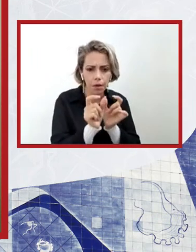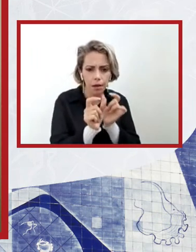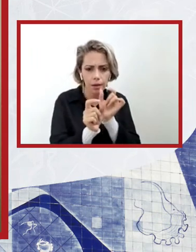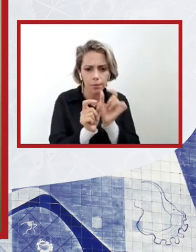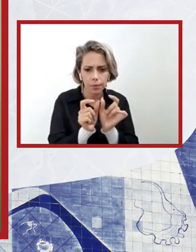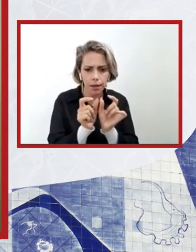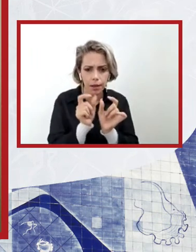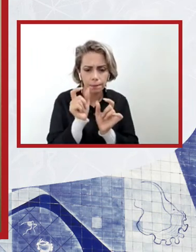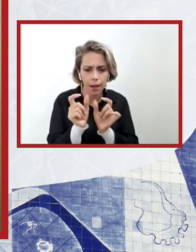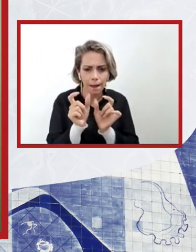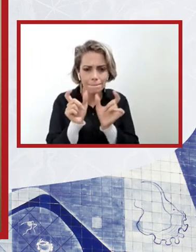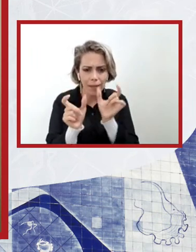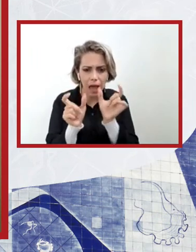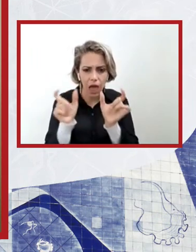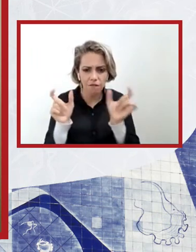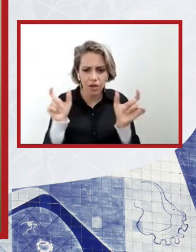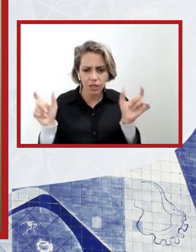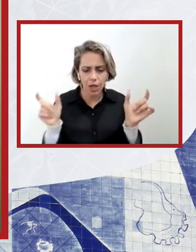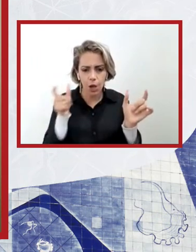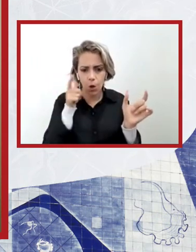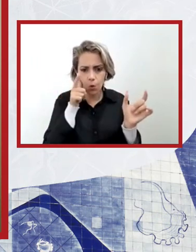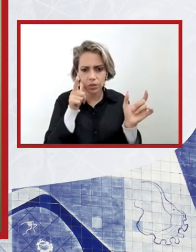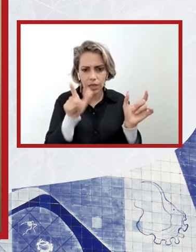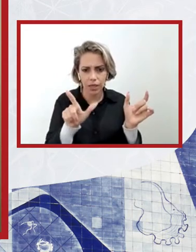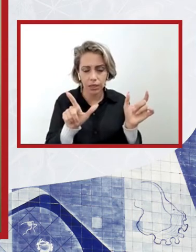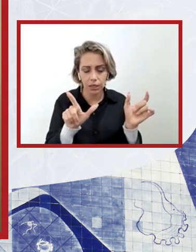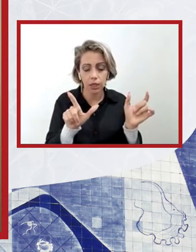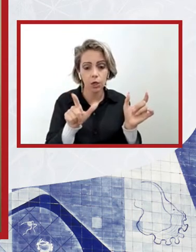começar a se habilitar a utilizar a linha Braille.